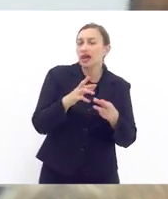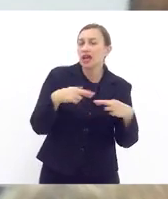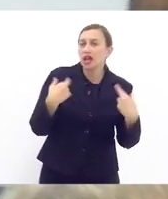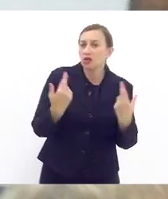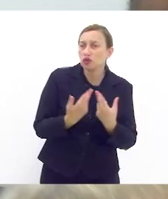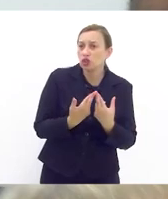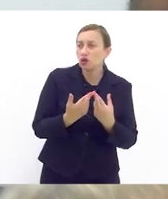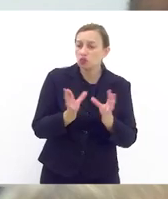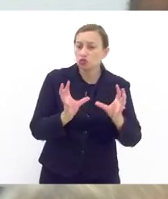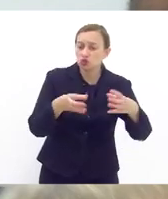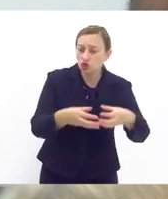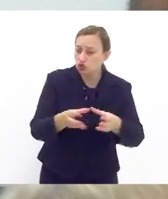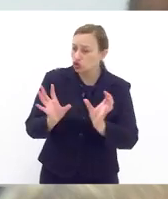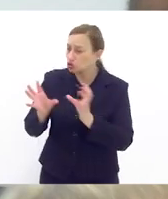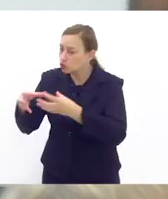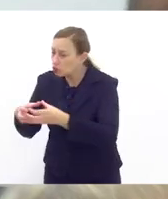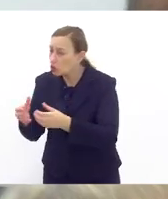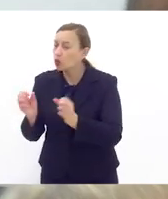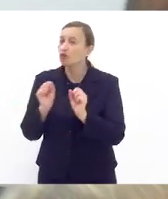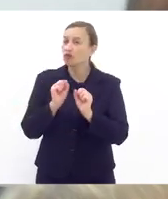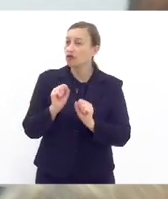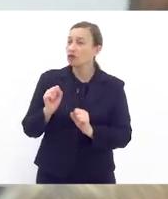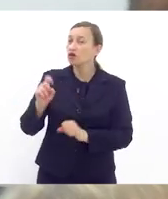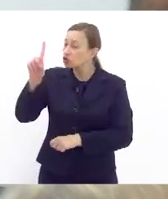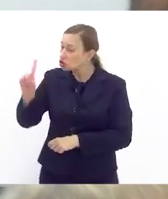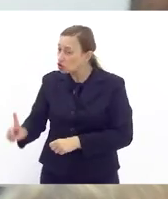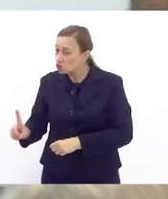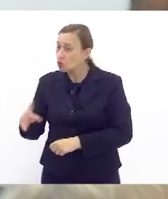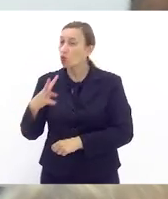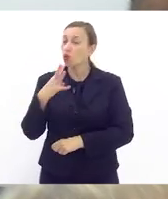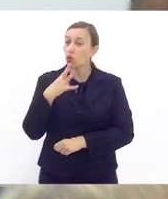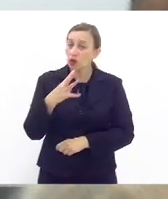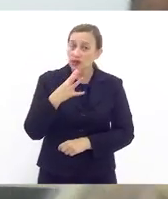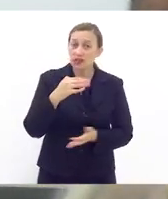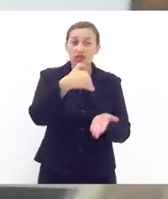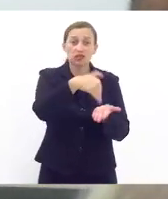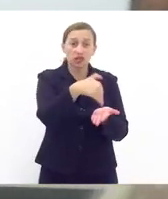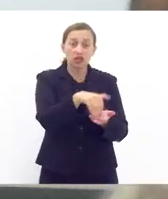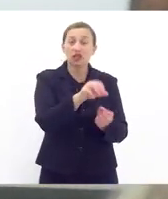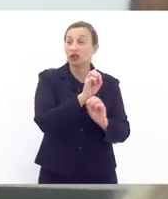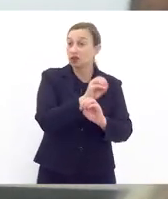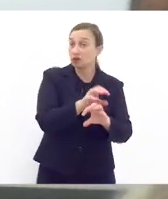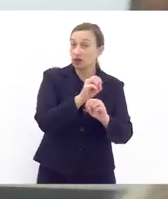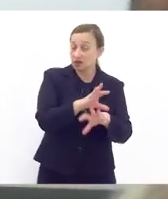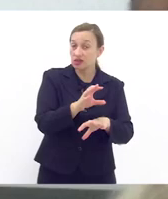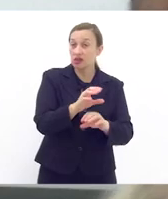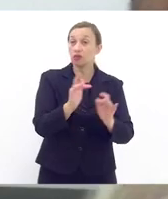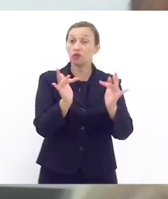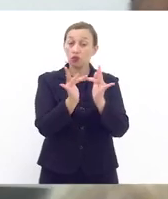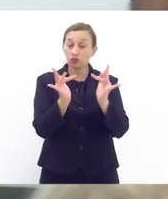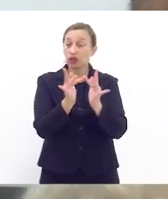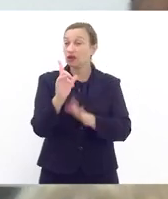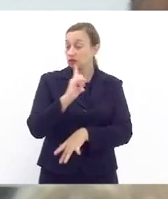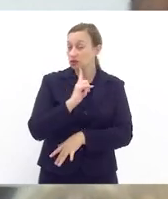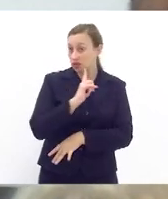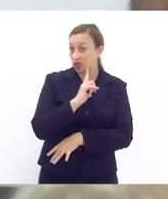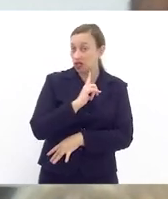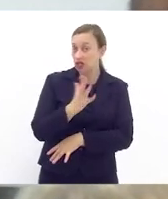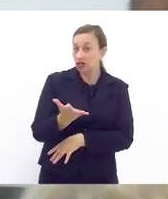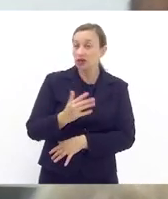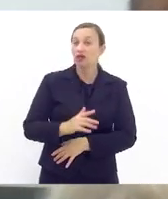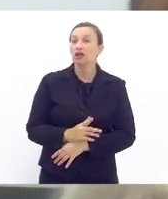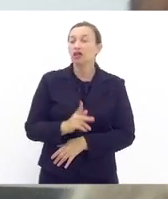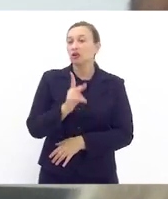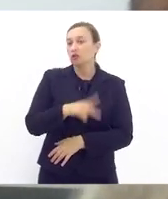Para quem a gente possa é fazer com que os diretores conheçam efetivamente o secretário de educação a nova secretária no caso não deu tempo a professora